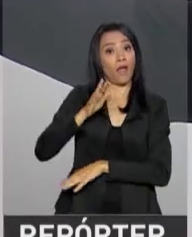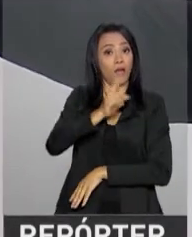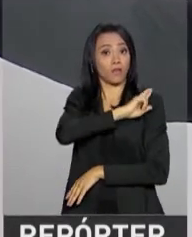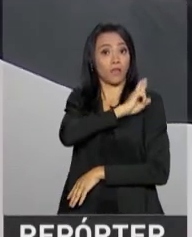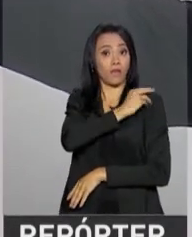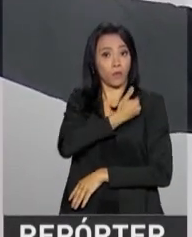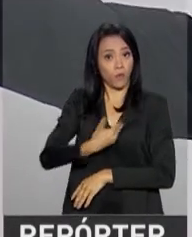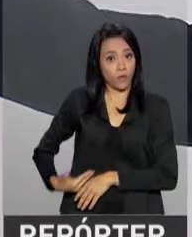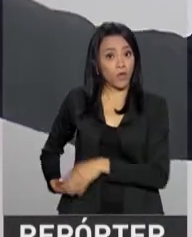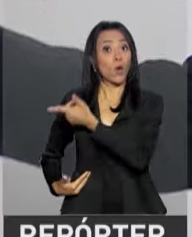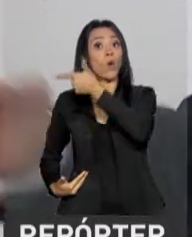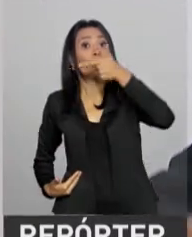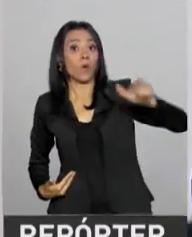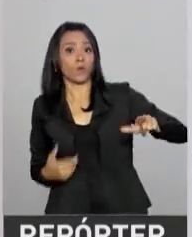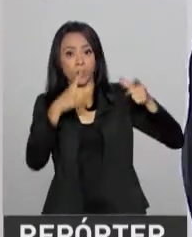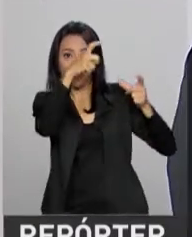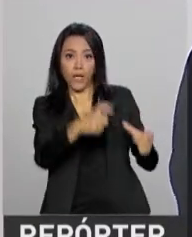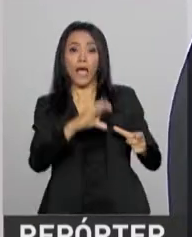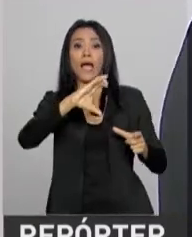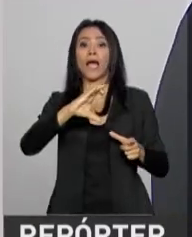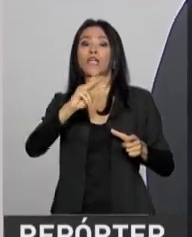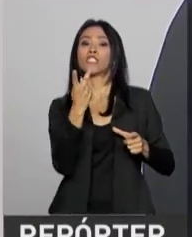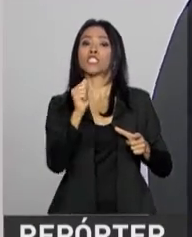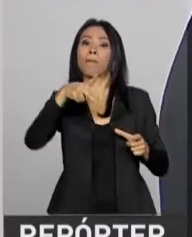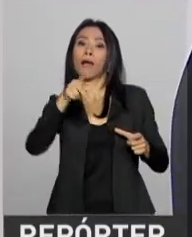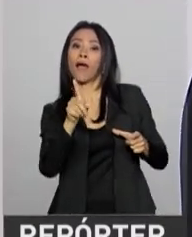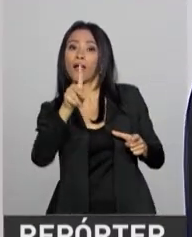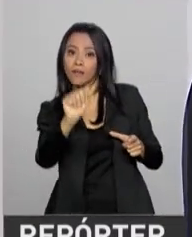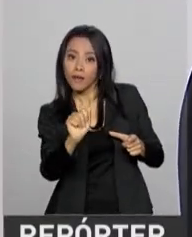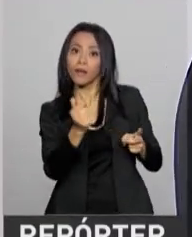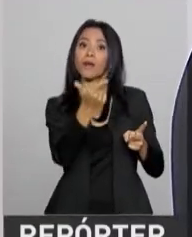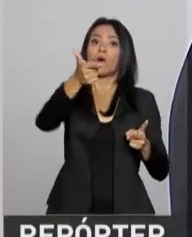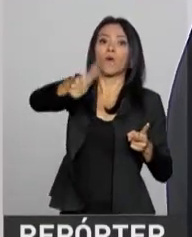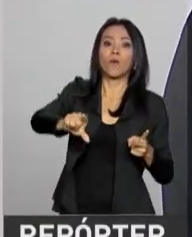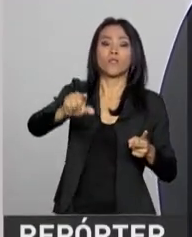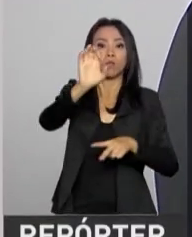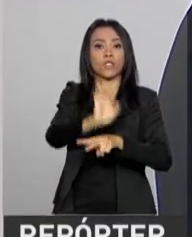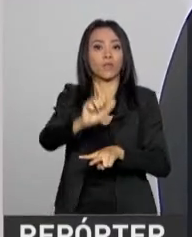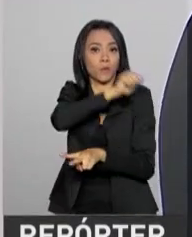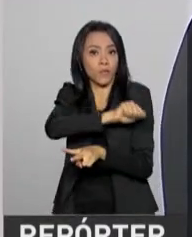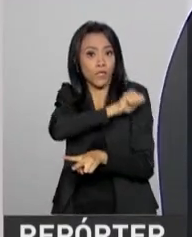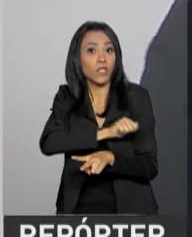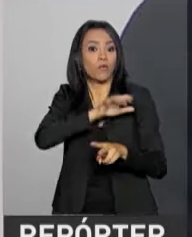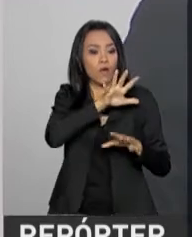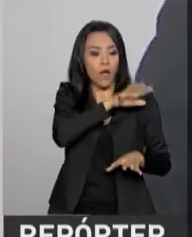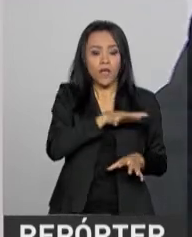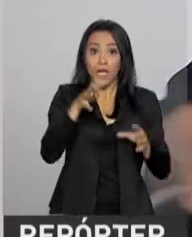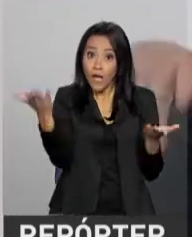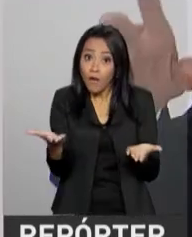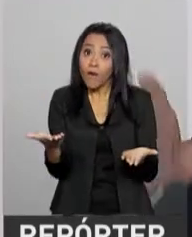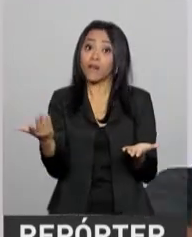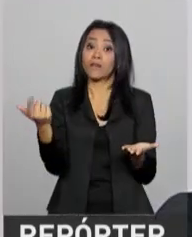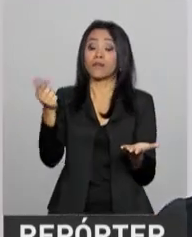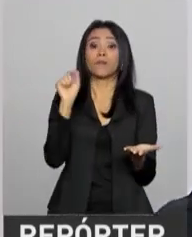aqui do do centro oeste é chapada dos veadeiros a reserva biológica no rio de janeiro quatrocentas vezes nem aumentar e agora estamos vendo